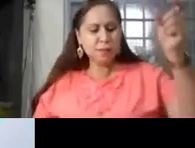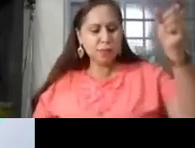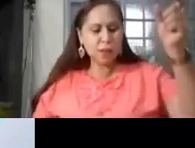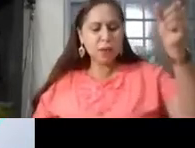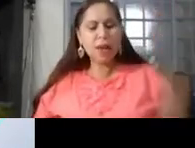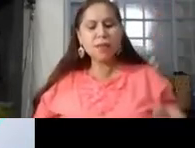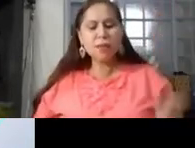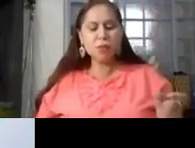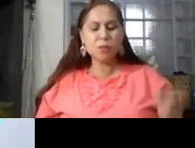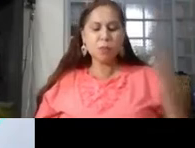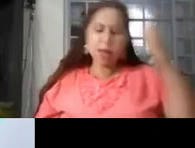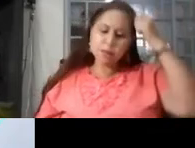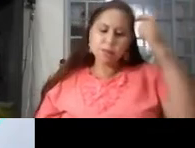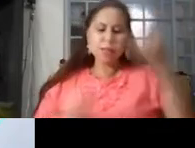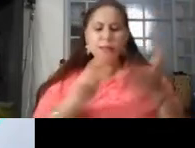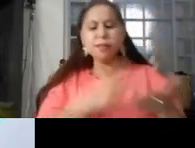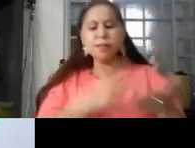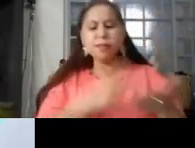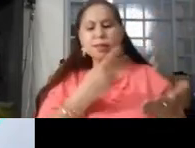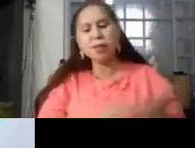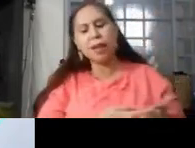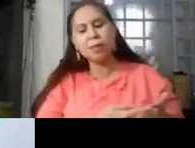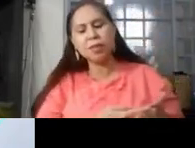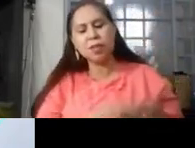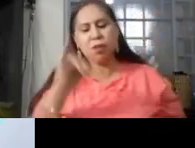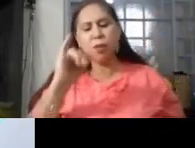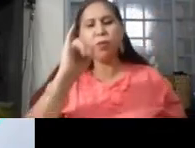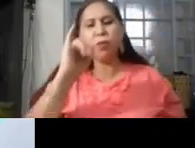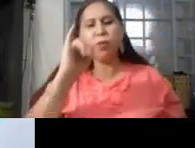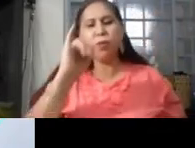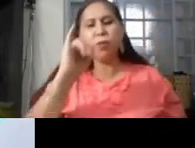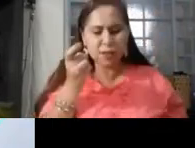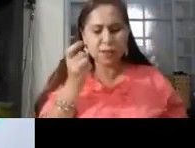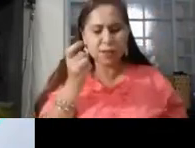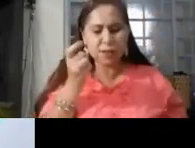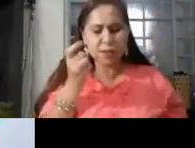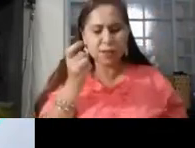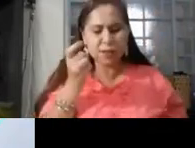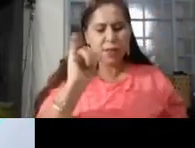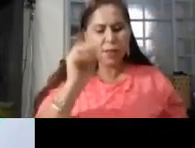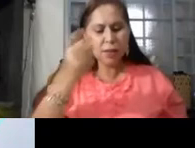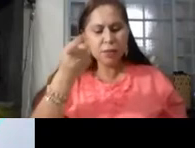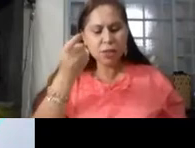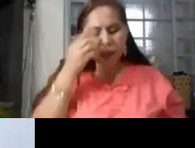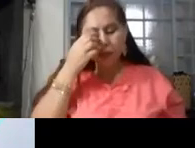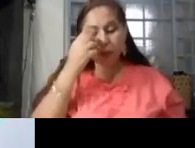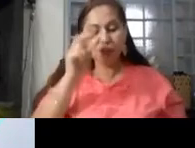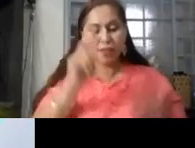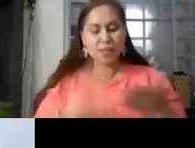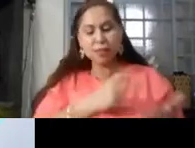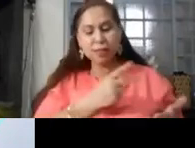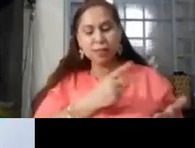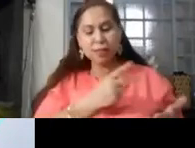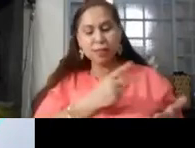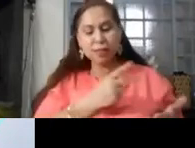Esse locação no espaço, na transcrição da Libras, a gente coloca o I e o X. O I e o X para